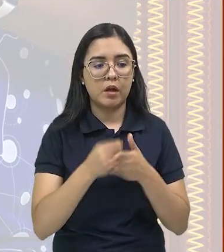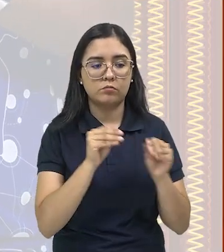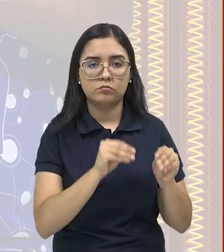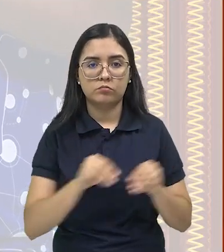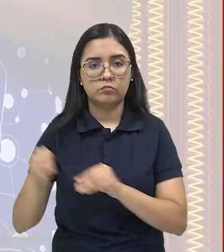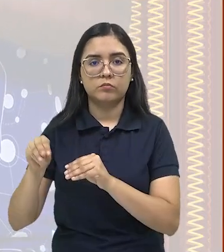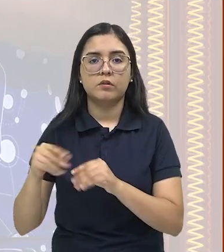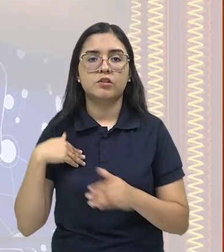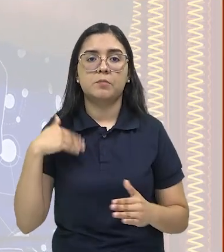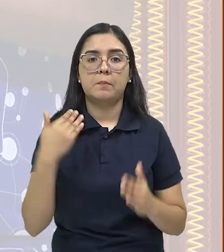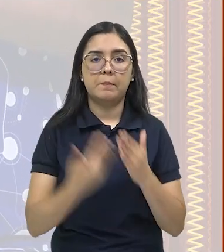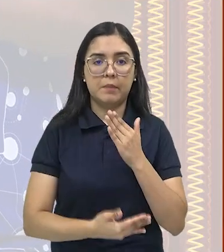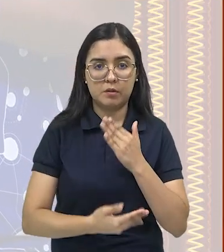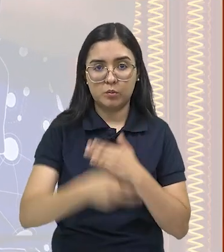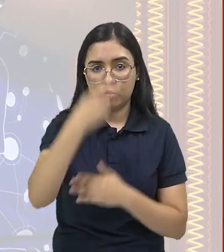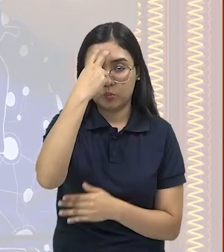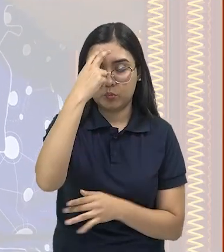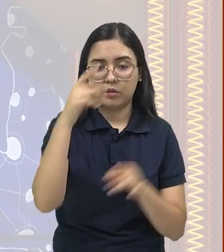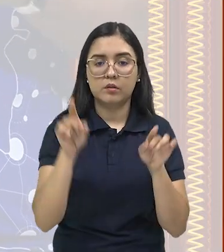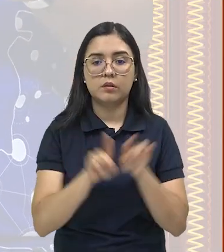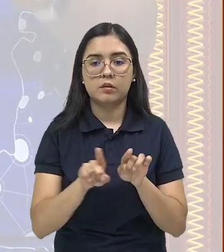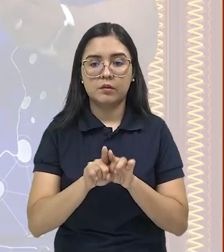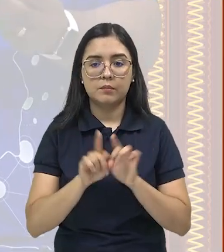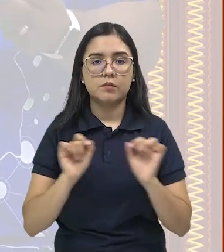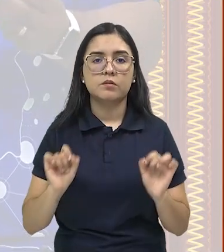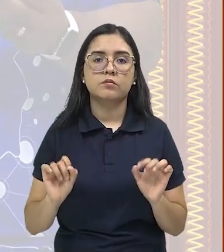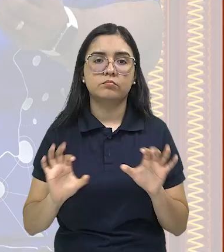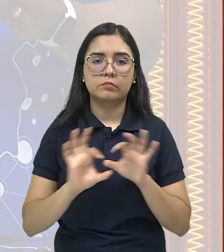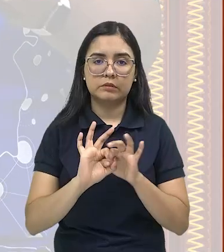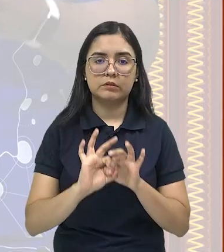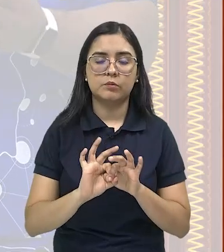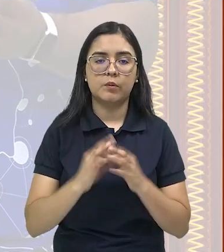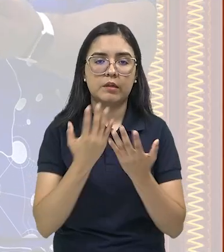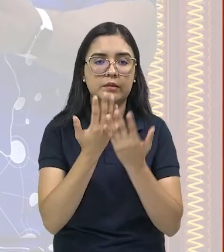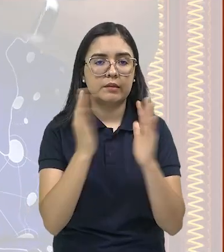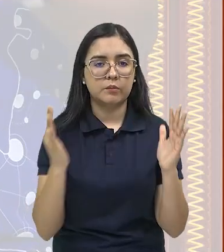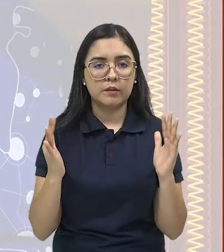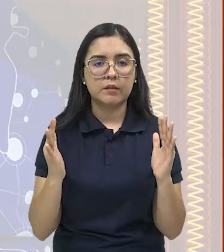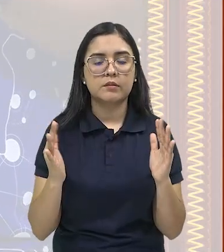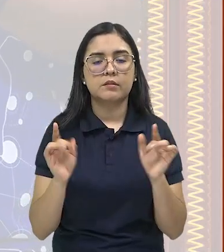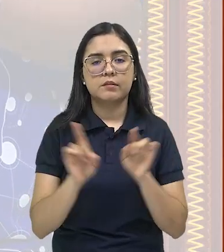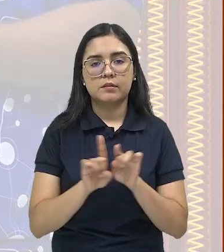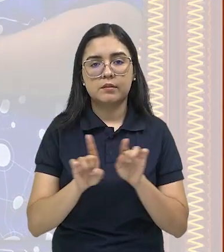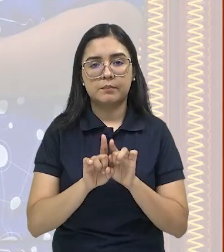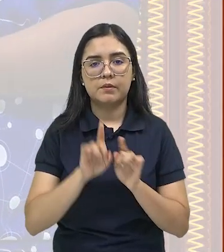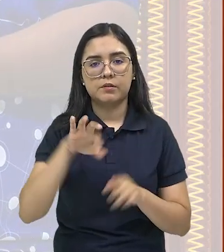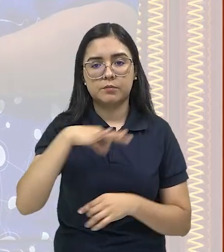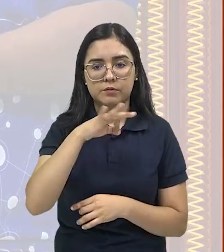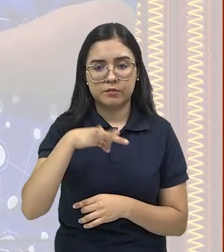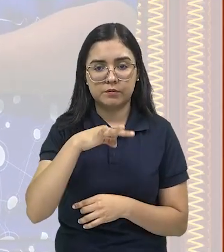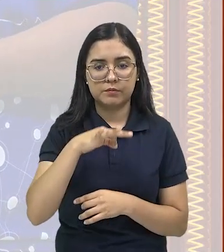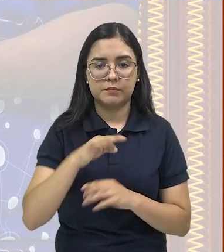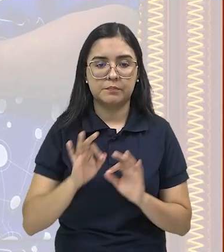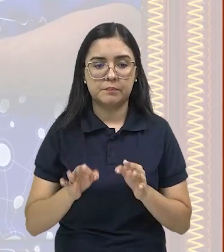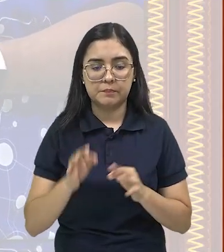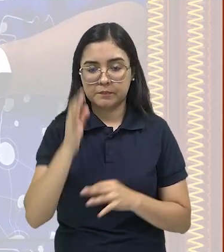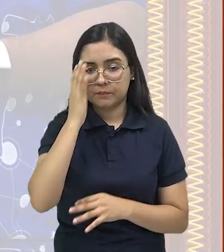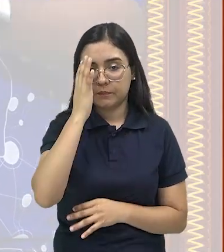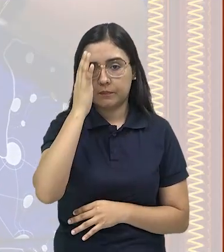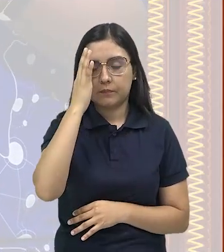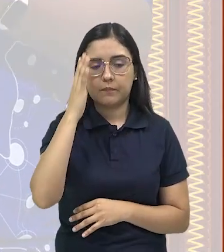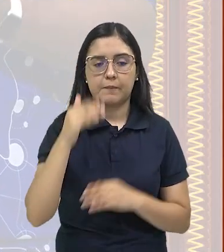abandonar, eles perdem cultura e perdem as suas ligações também com a natureza e com a sua espiritualidade.